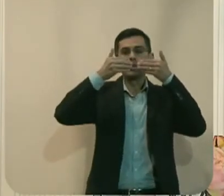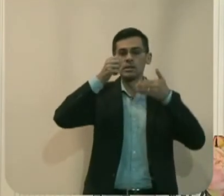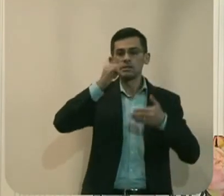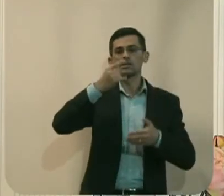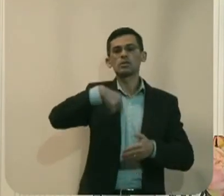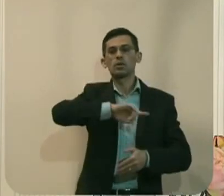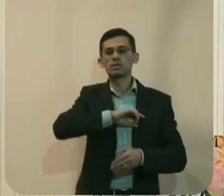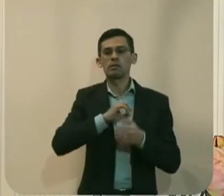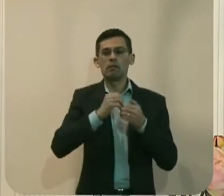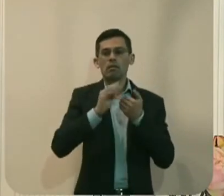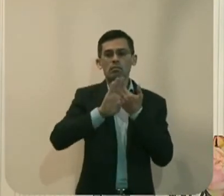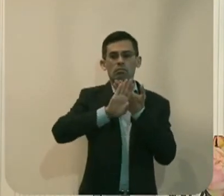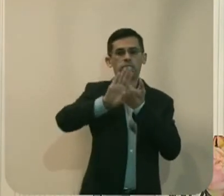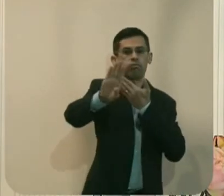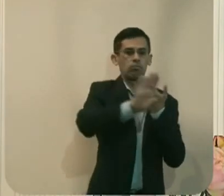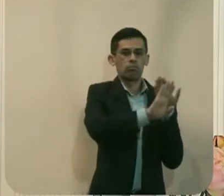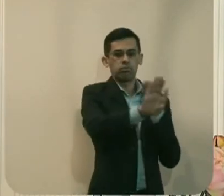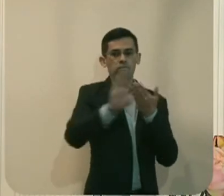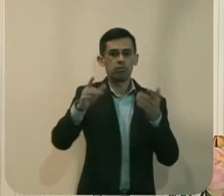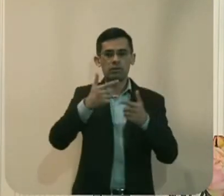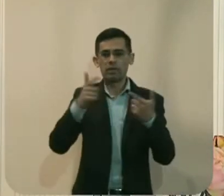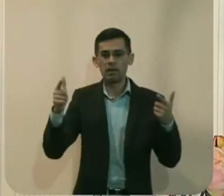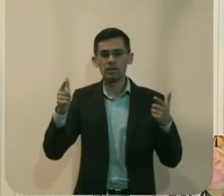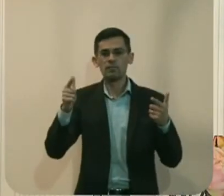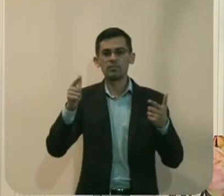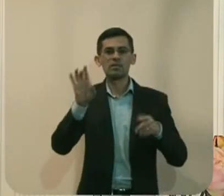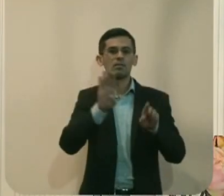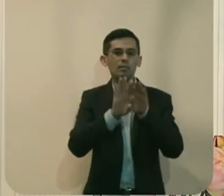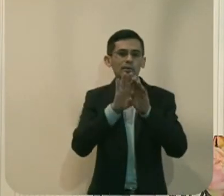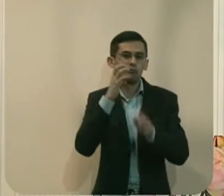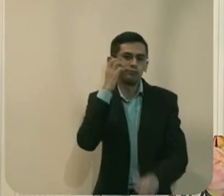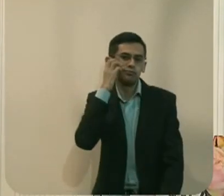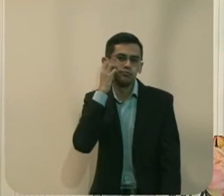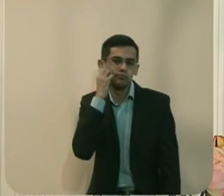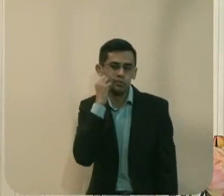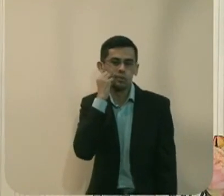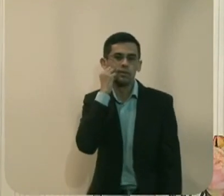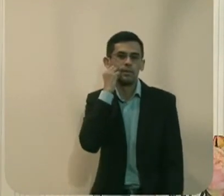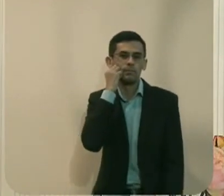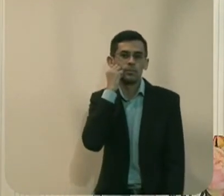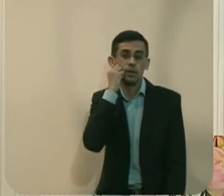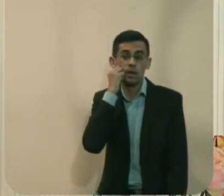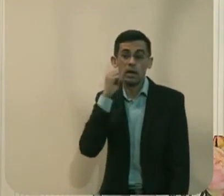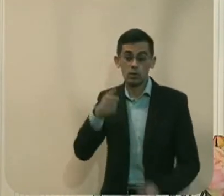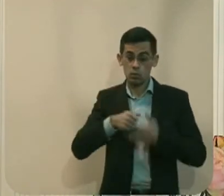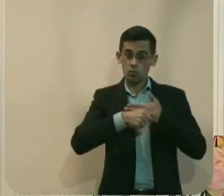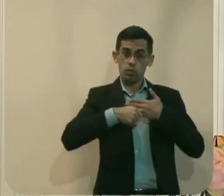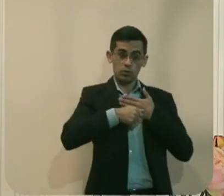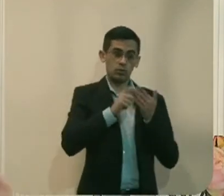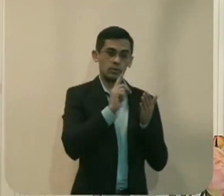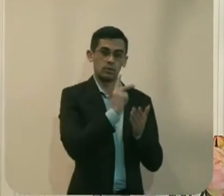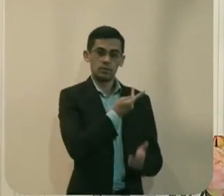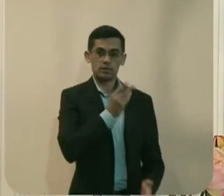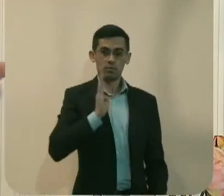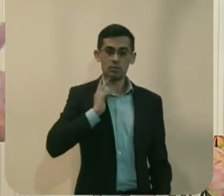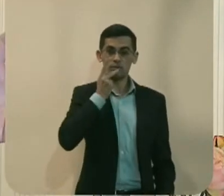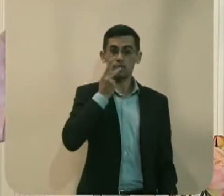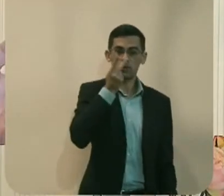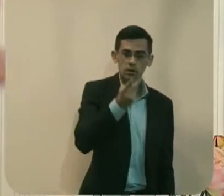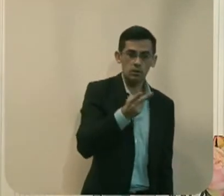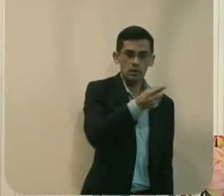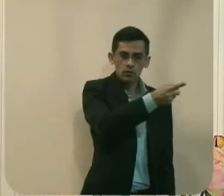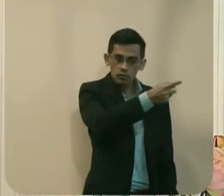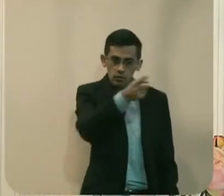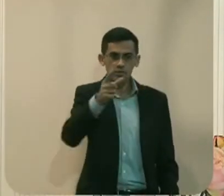continuar desunido, e se a gente continuar amargurado. Era isso que o autor de Hebreus estava dizendo. Olha, vocês